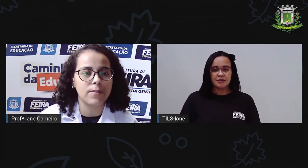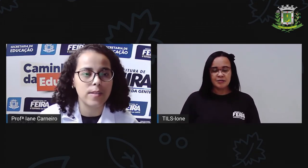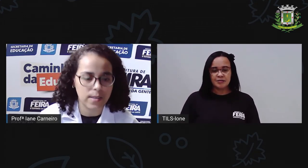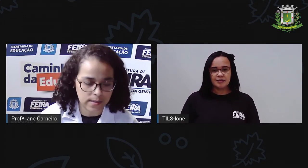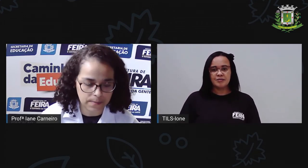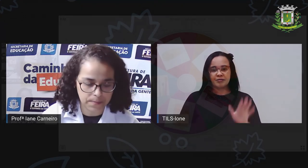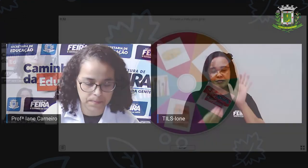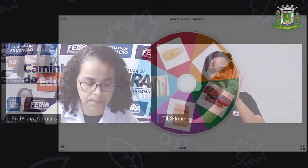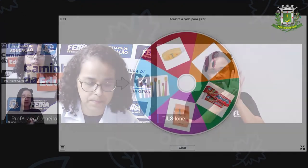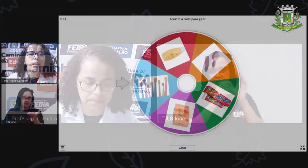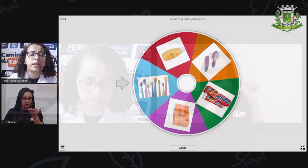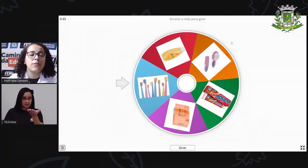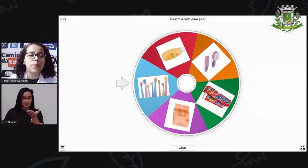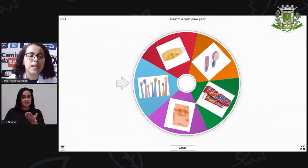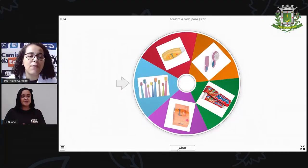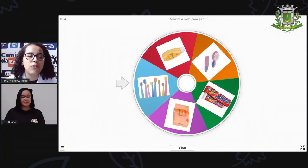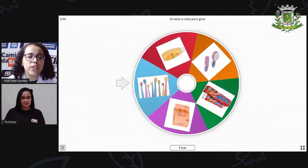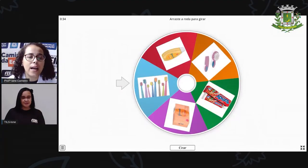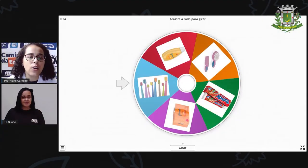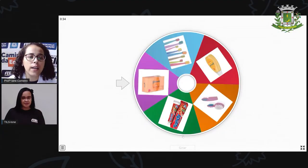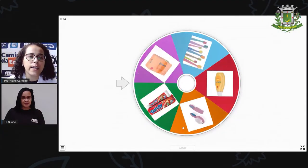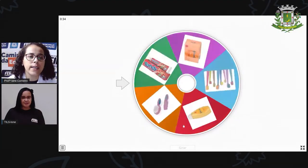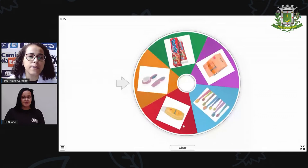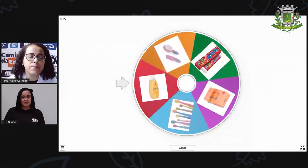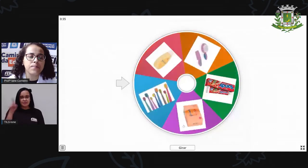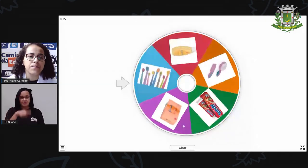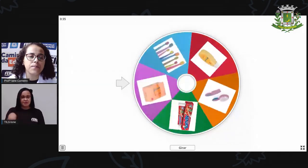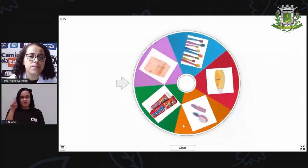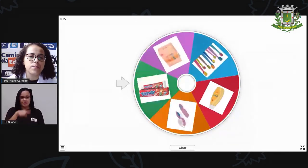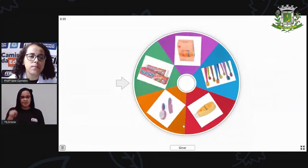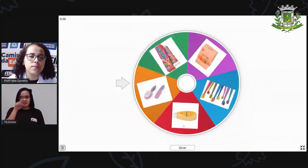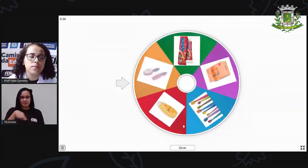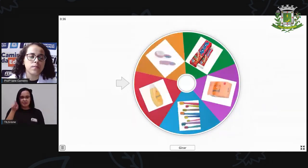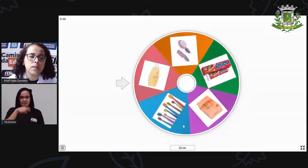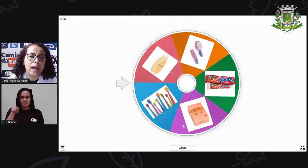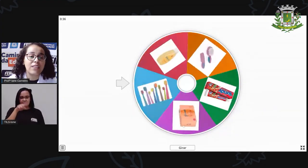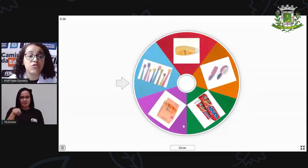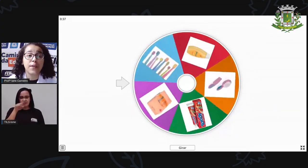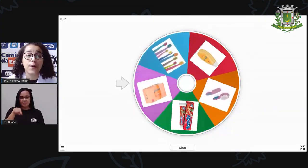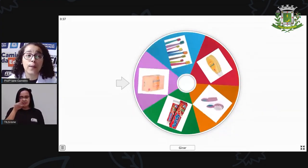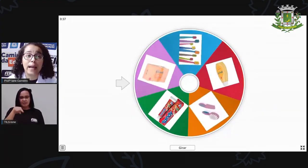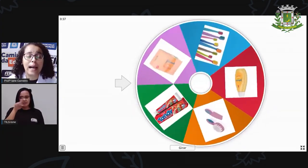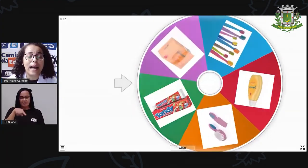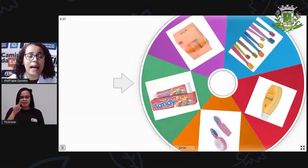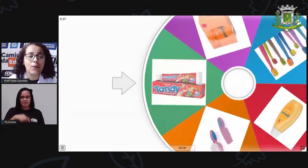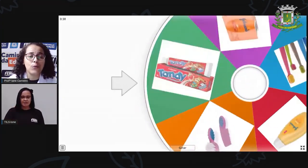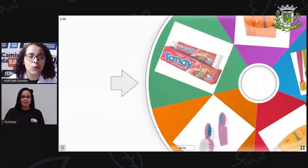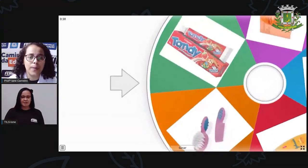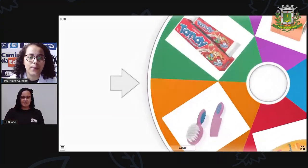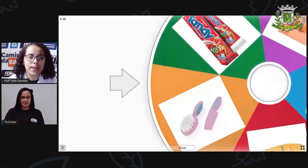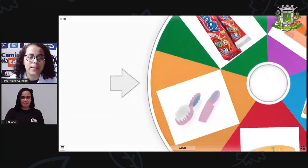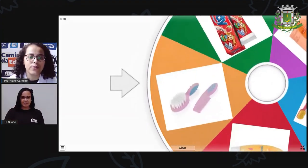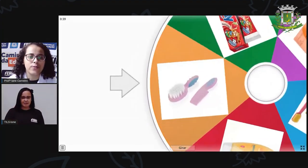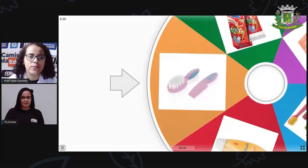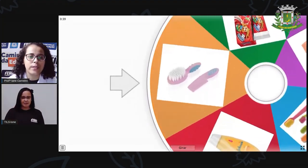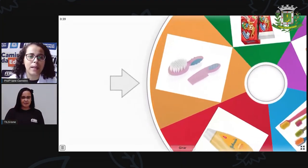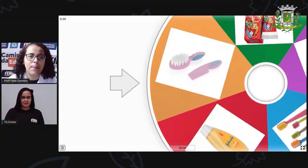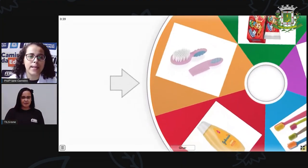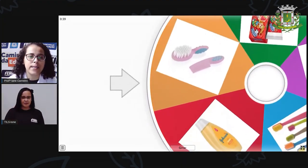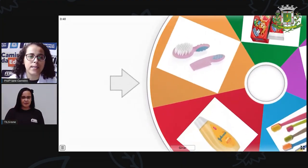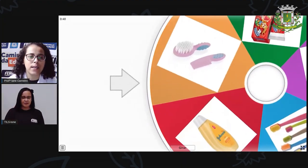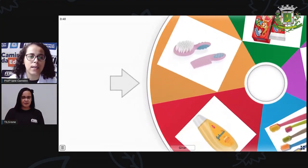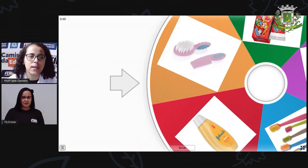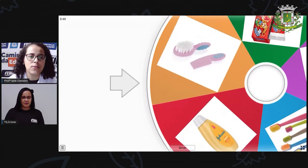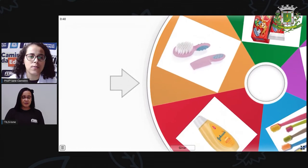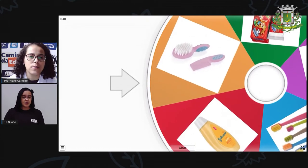tela pra vocês. Então, vamos lá, vou girar a roleta, hein? A gente vai colocar o número, né, que tá